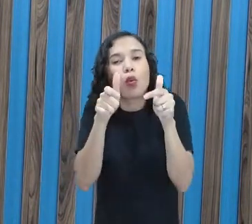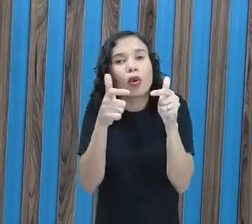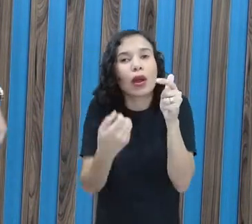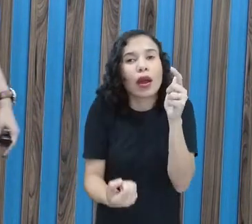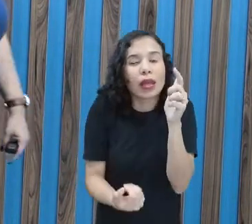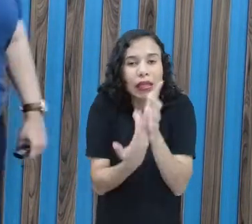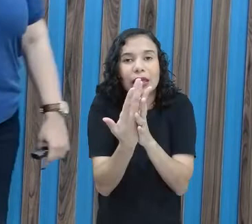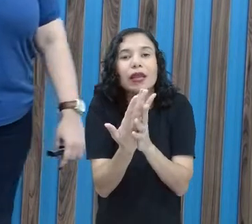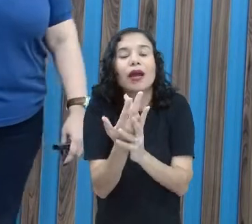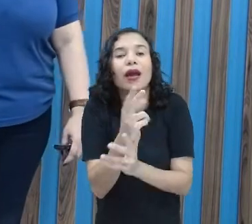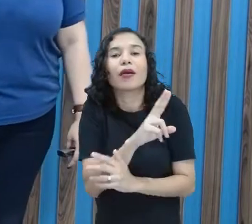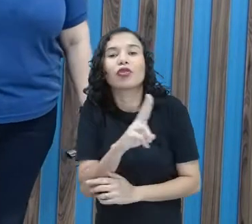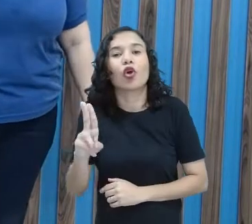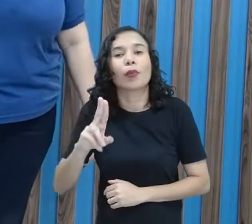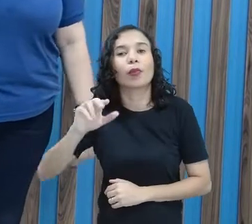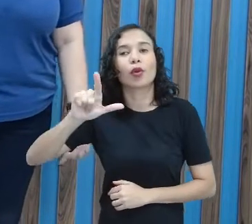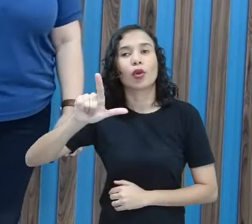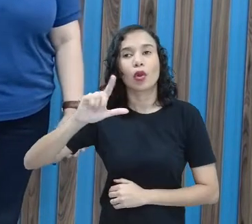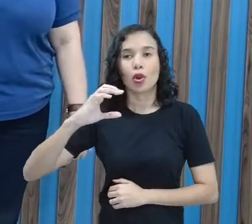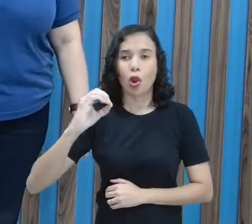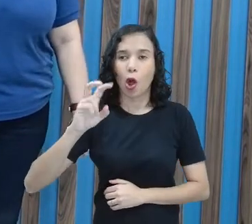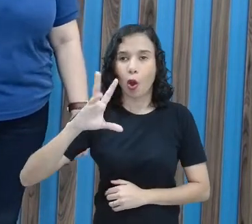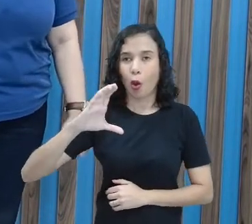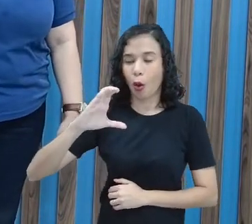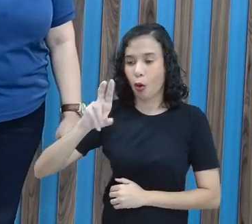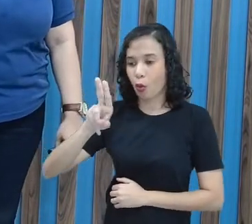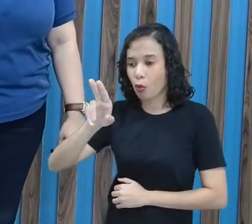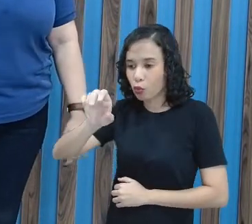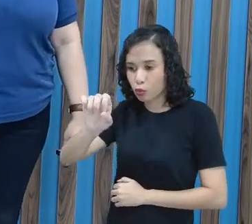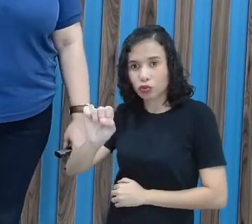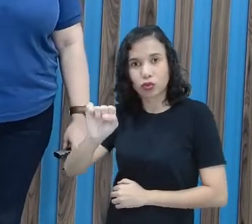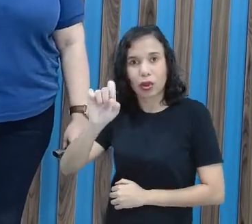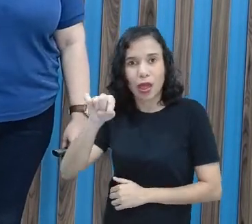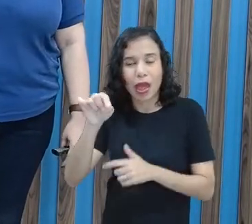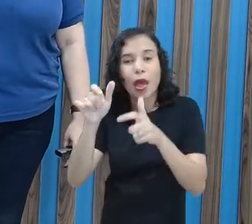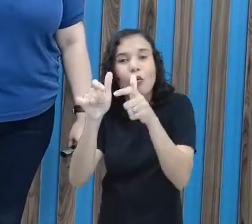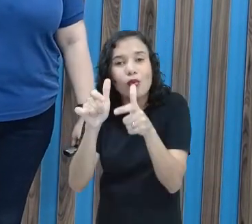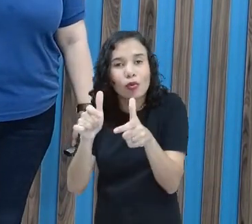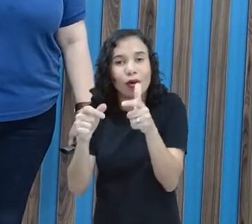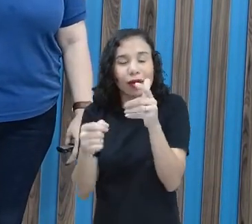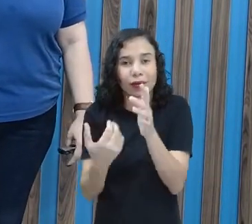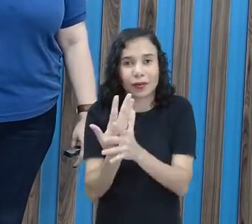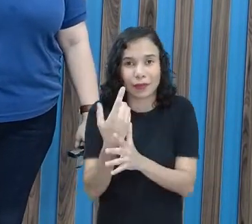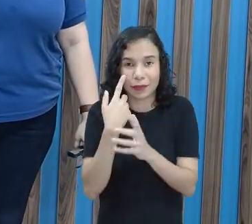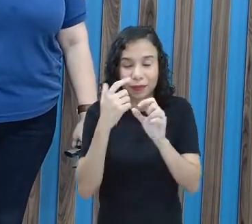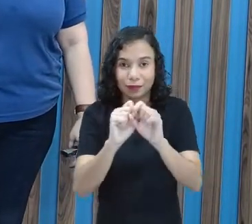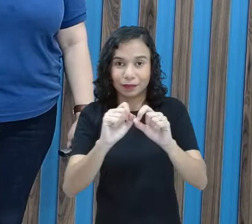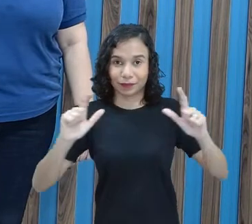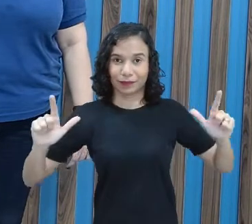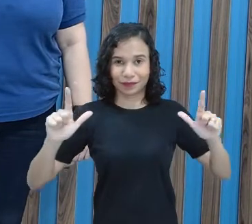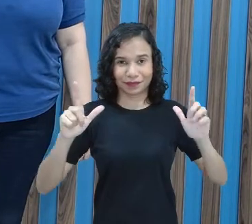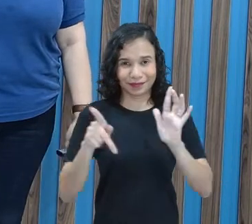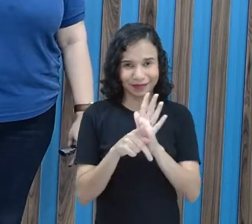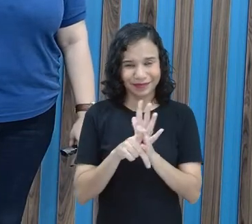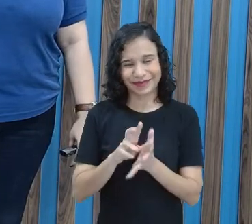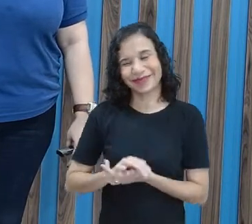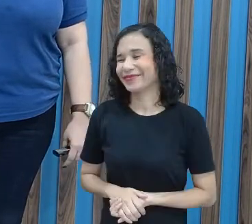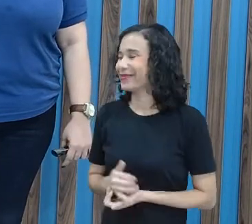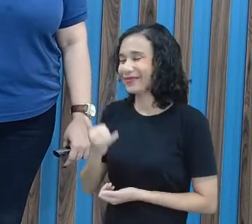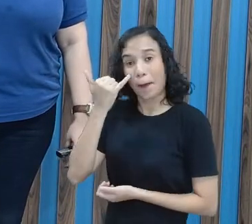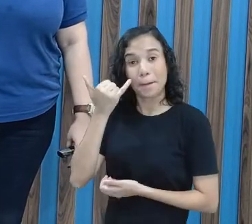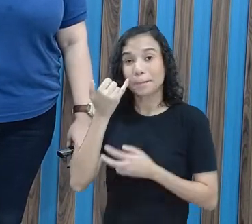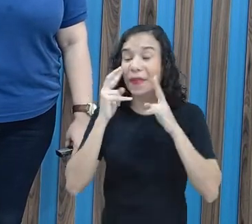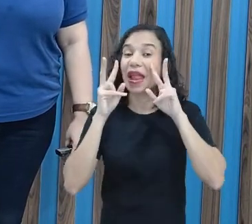gene está é chamado de locus. É o lugarzinho lá onde o gene está. Joga aí na tela, Billy, por gentileza, para